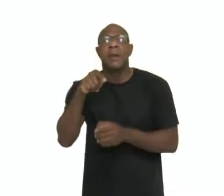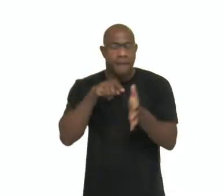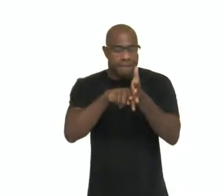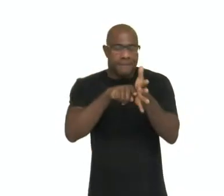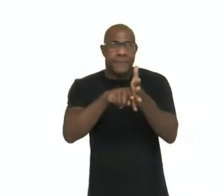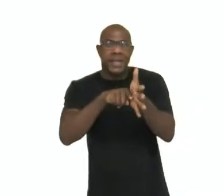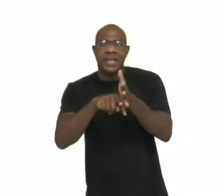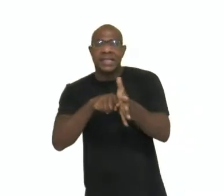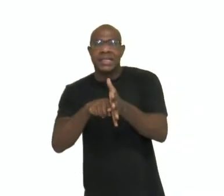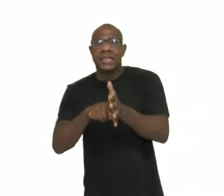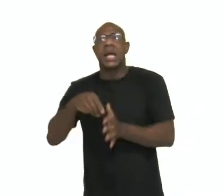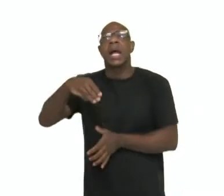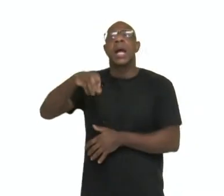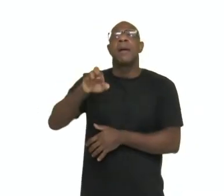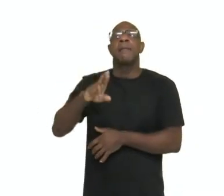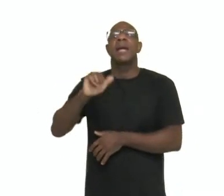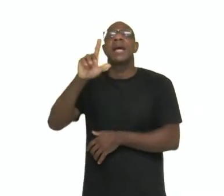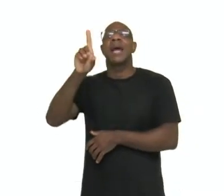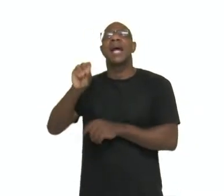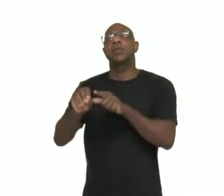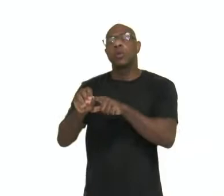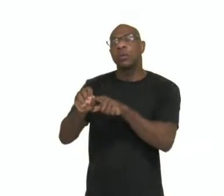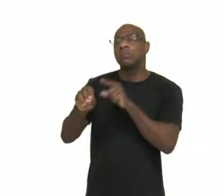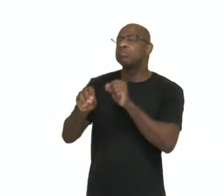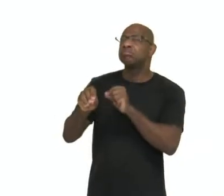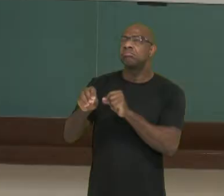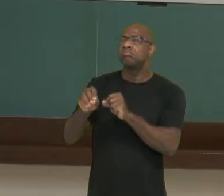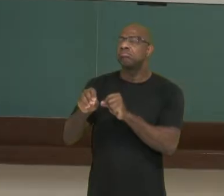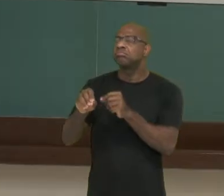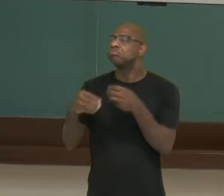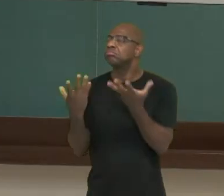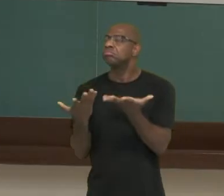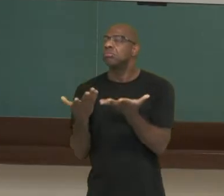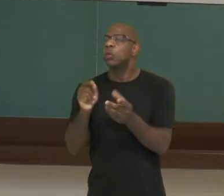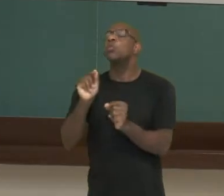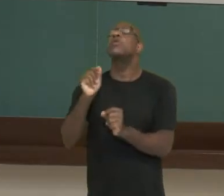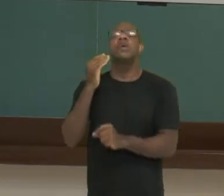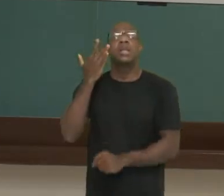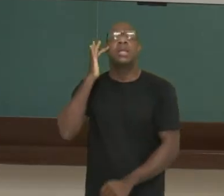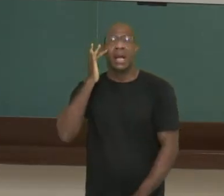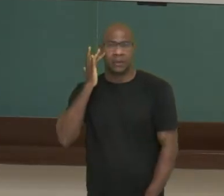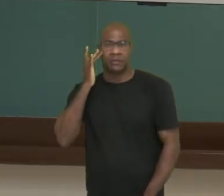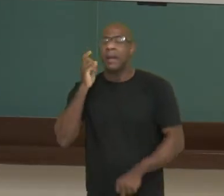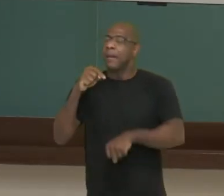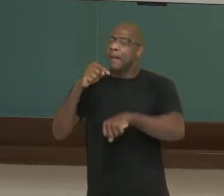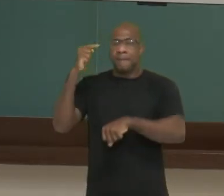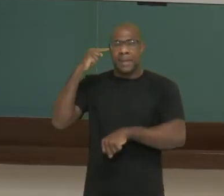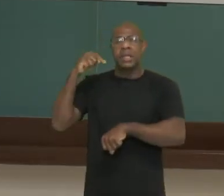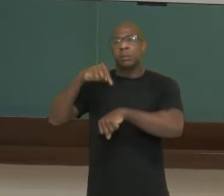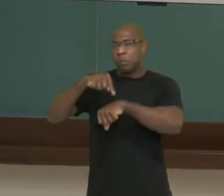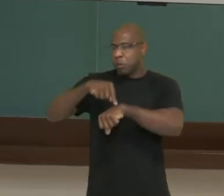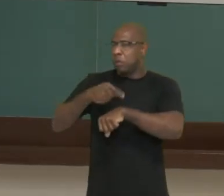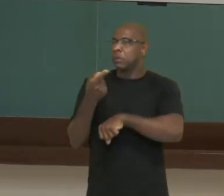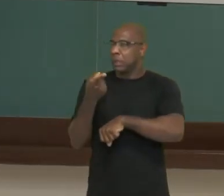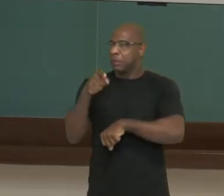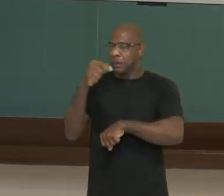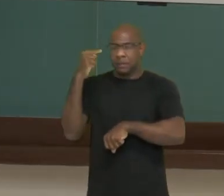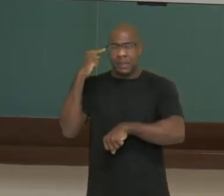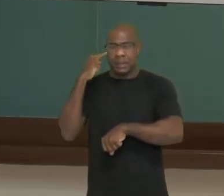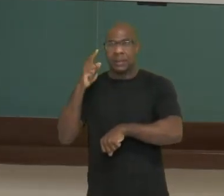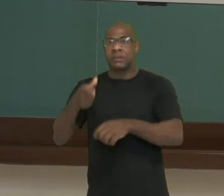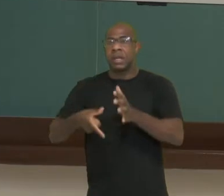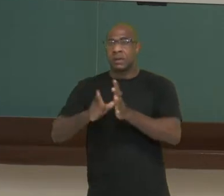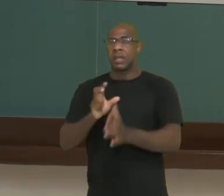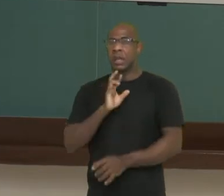pesquisa de mercado, galera? O que vocês acham que é uma pesquisa de mercado? Agora pense um pouquinho, porque eu vou dar um tempo para vocês pensarem antes de